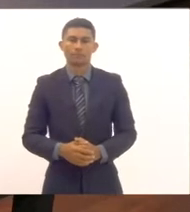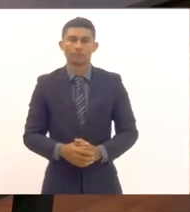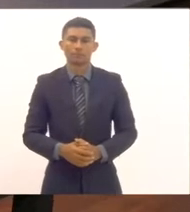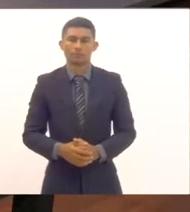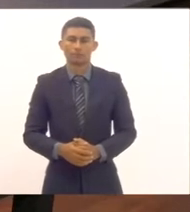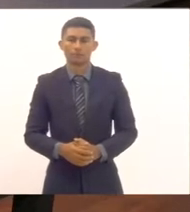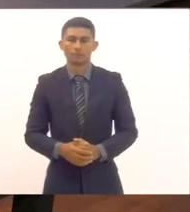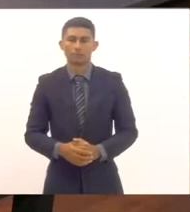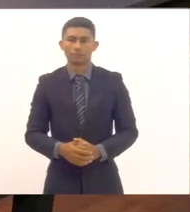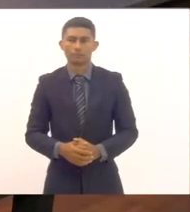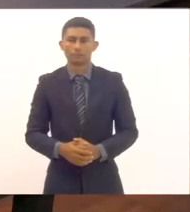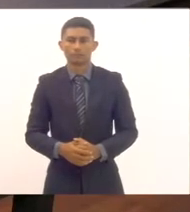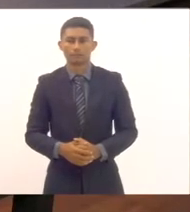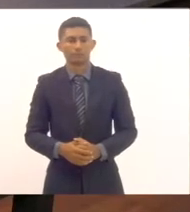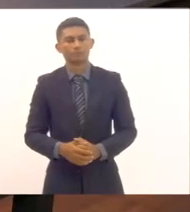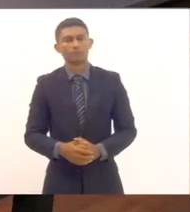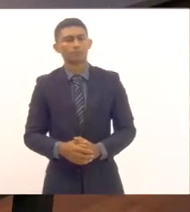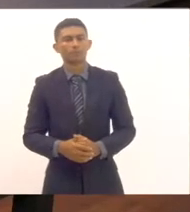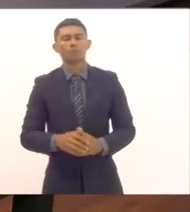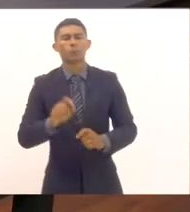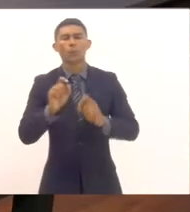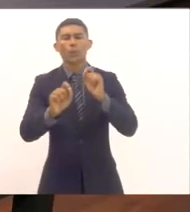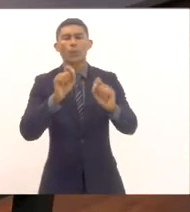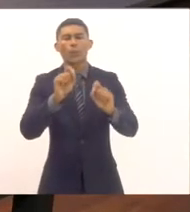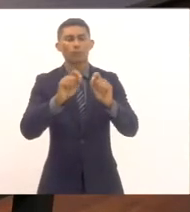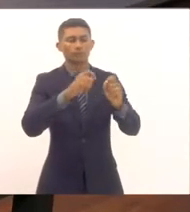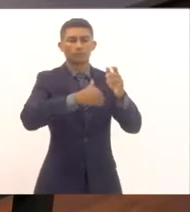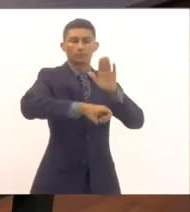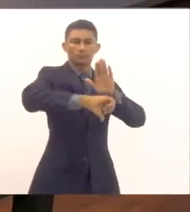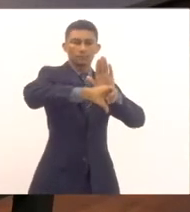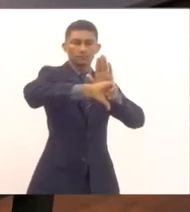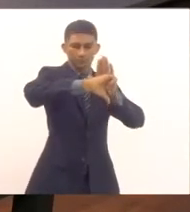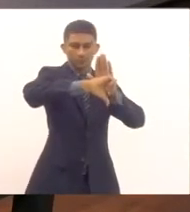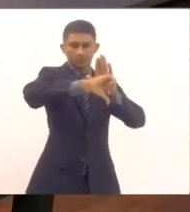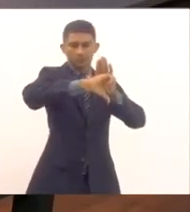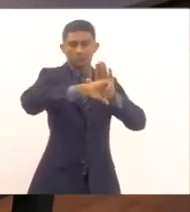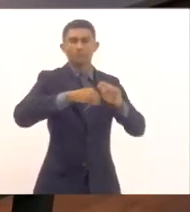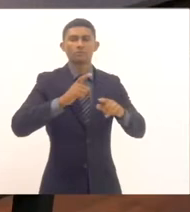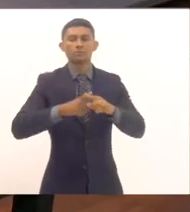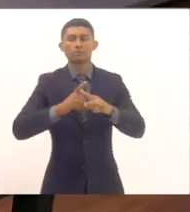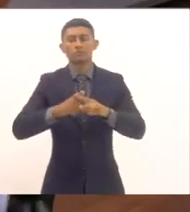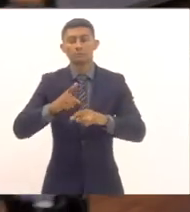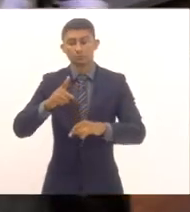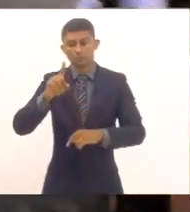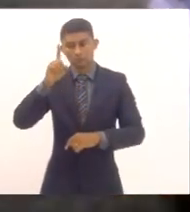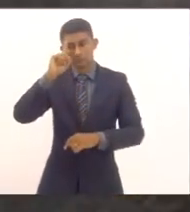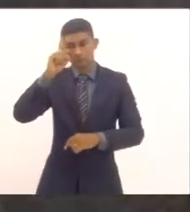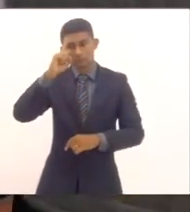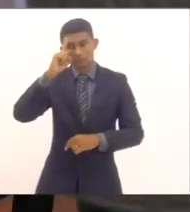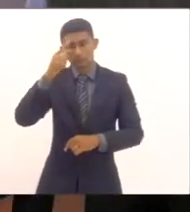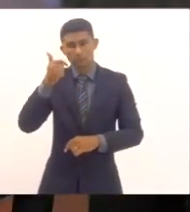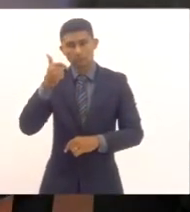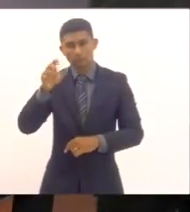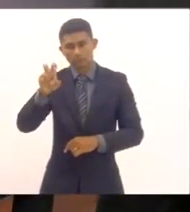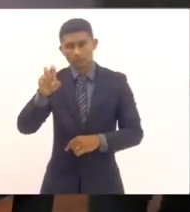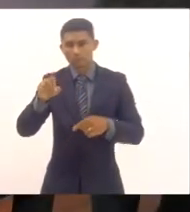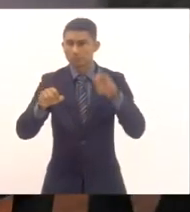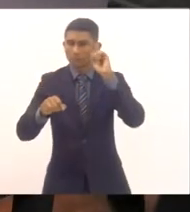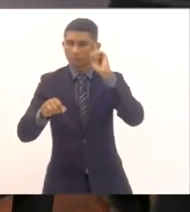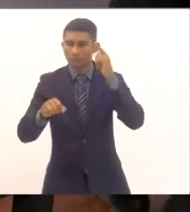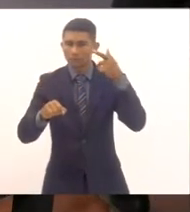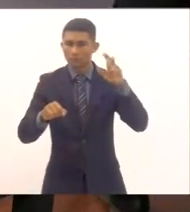não era só para atualizar sobre mancha criminal é que quinzenalmente nós temos nós lá no planejamento operacional